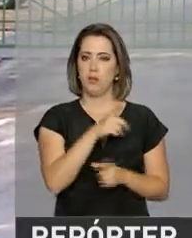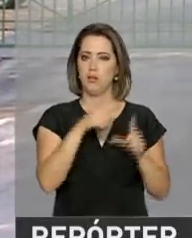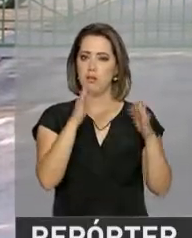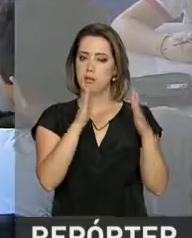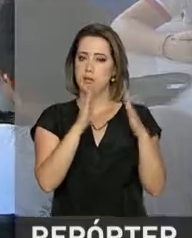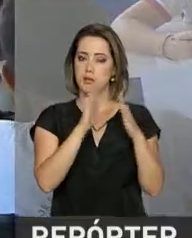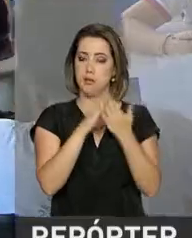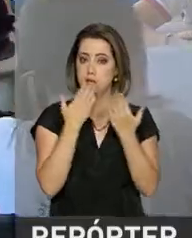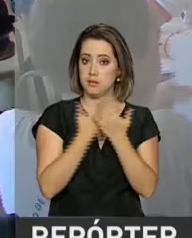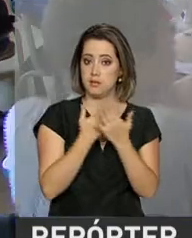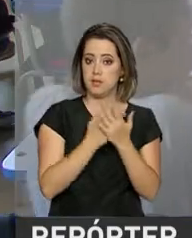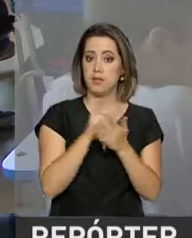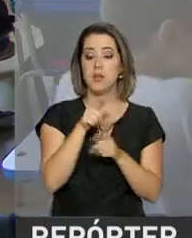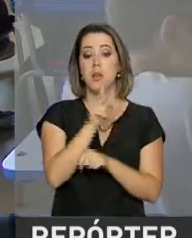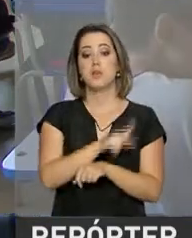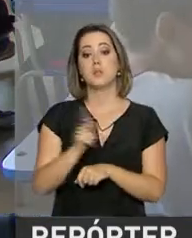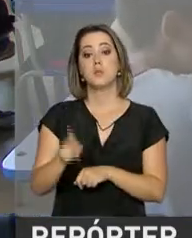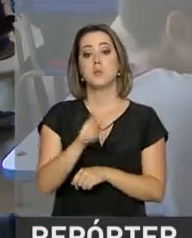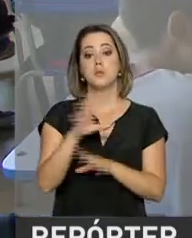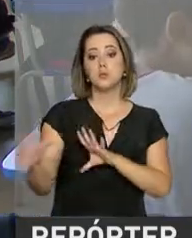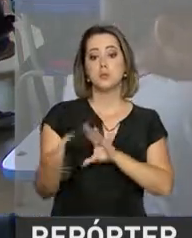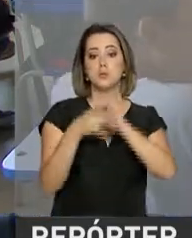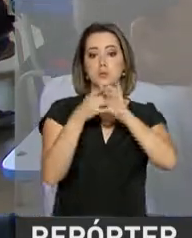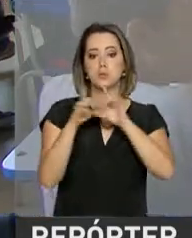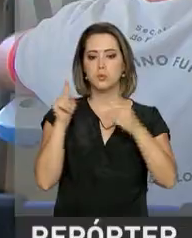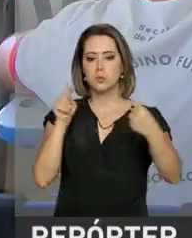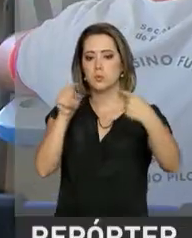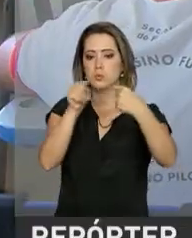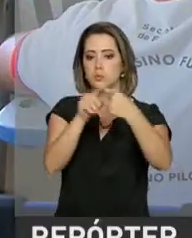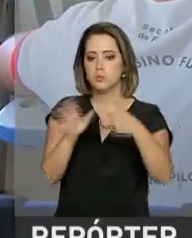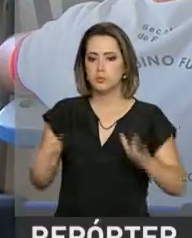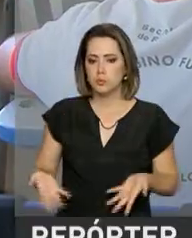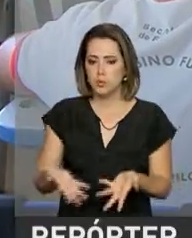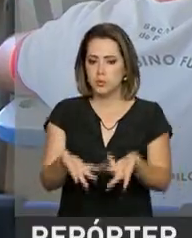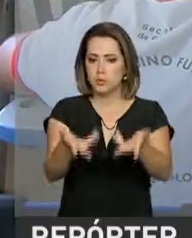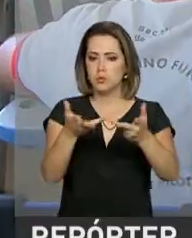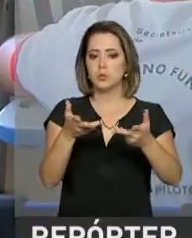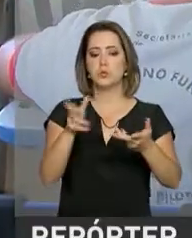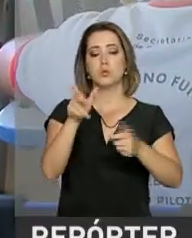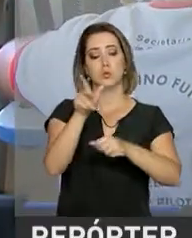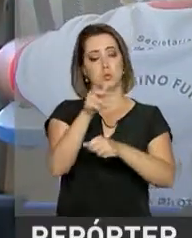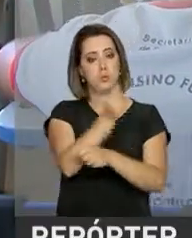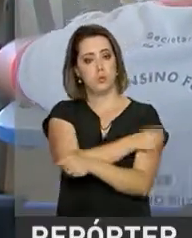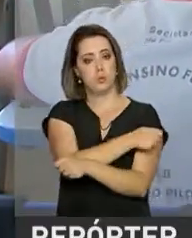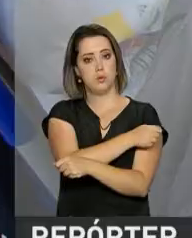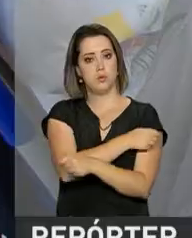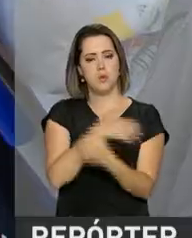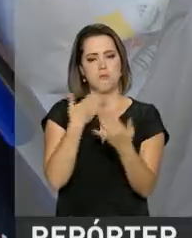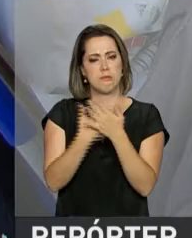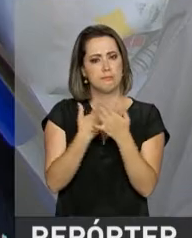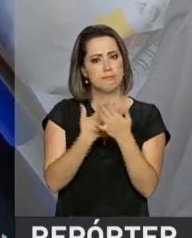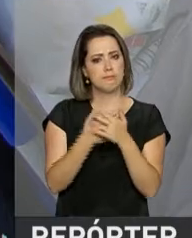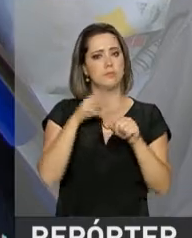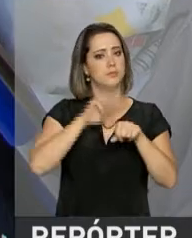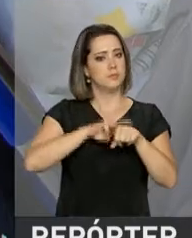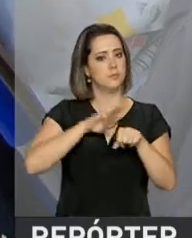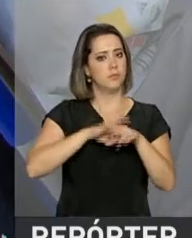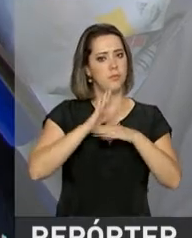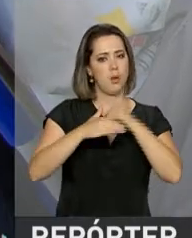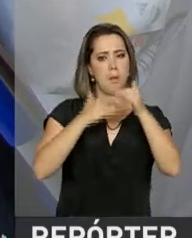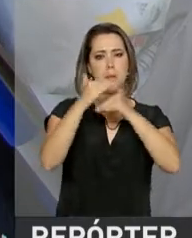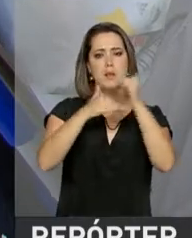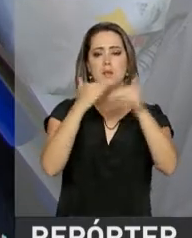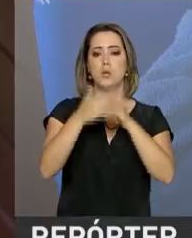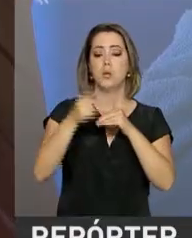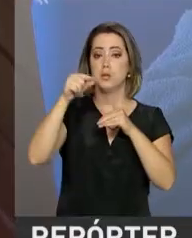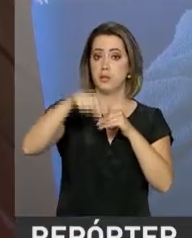em Brasília, as professoras se uniram com um objetivo: estimular os alunos a estudar matemática e melhorar o desempenho em